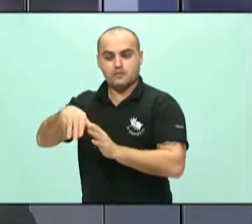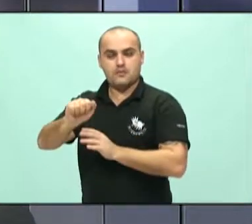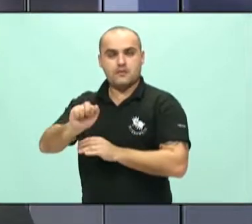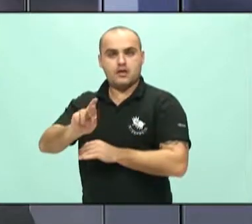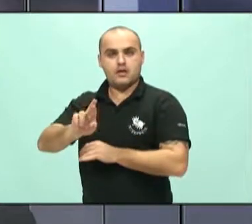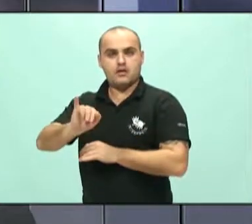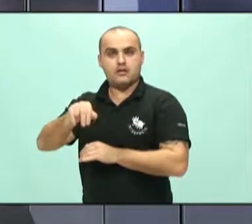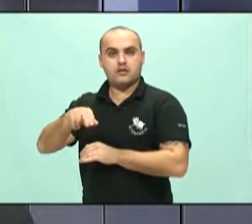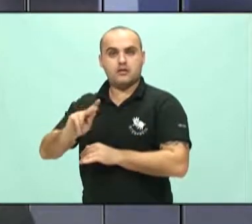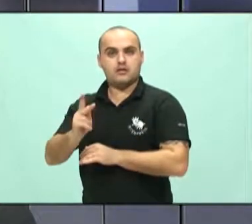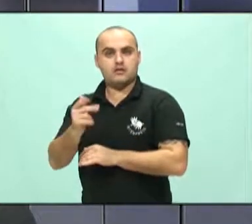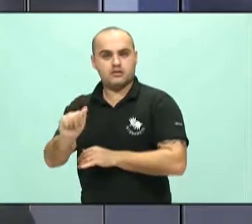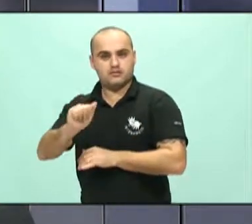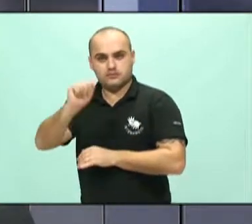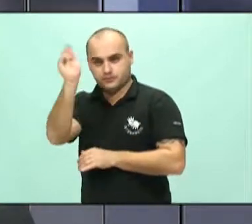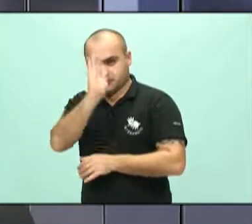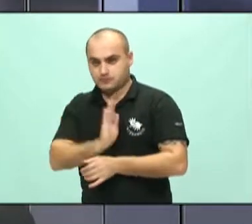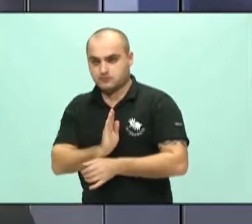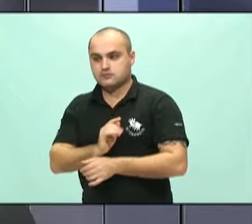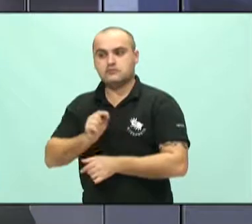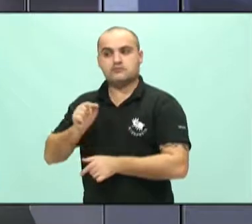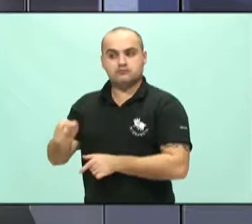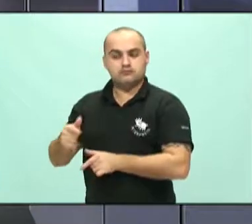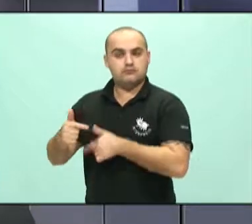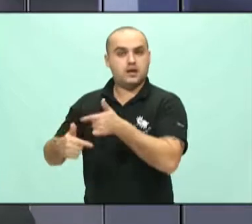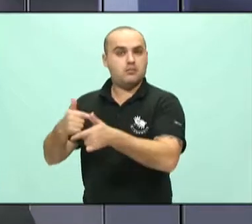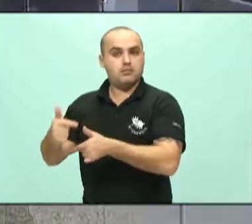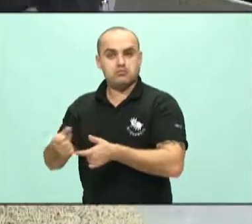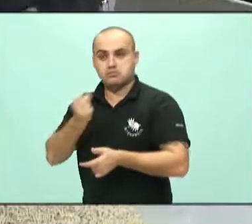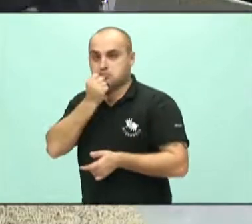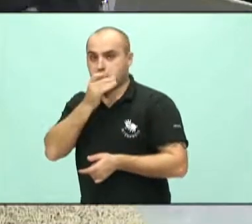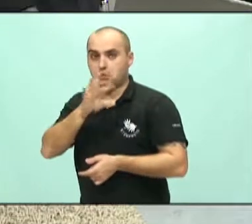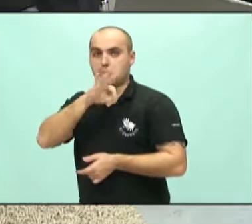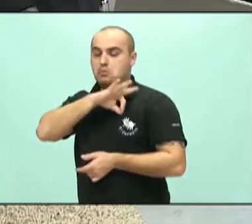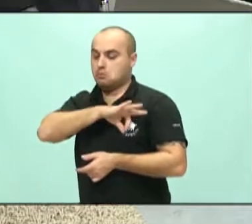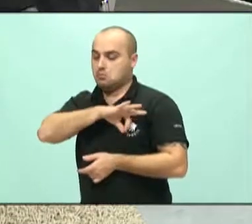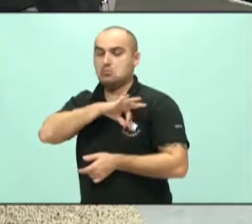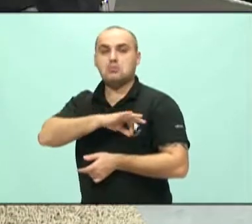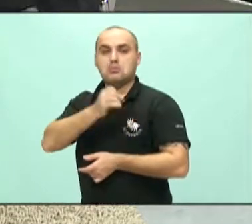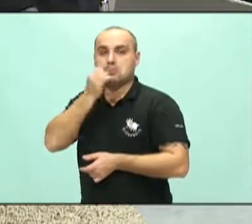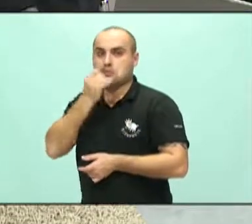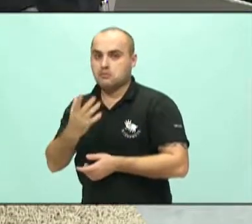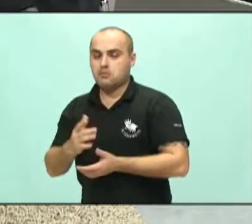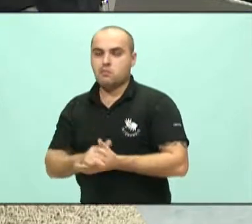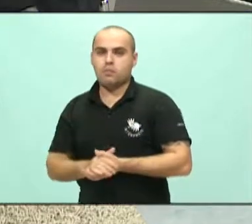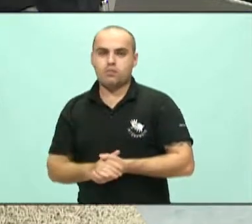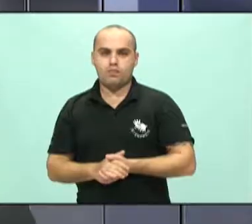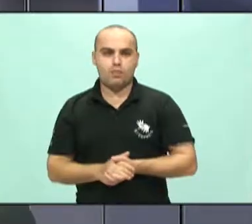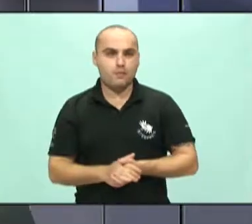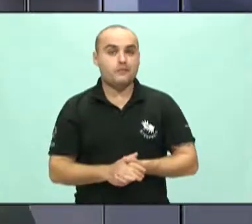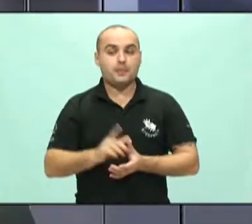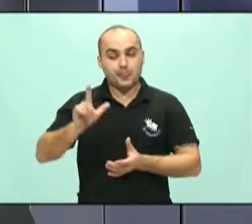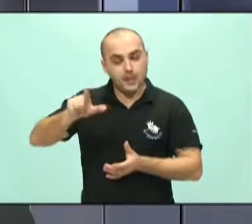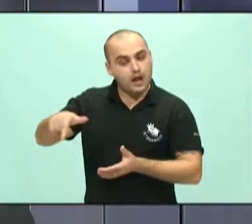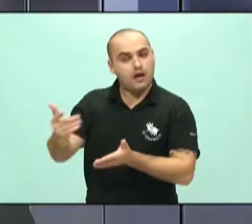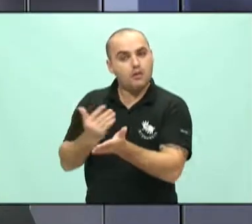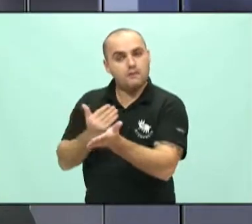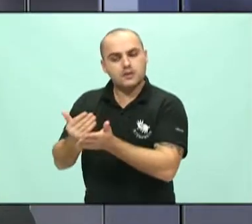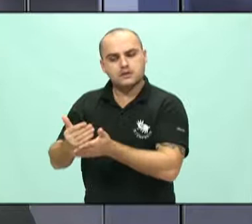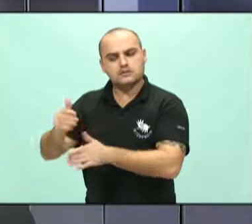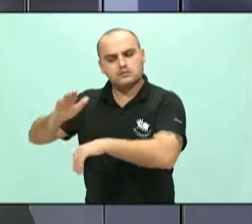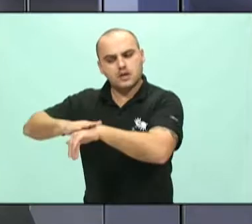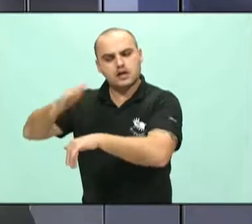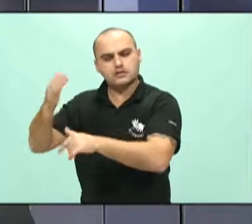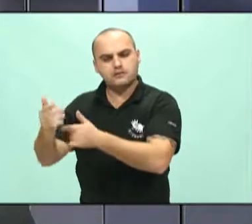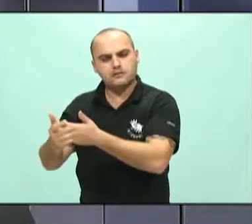altíssimo que vai gerar emprego, que vai gerar renda e que vai fomentar o mercado naval. É o início, o começo de uma série de outras coisas